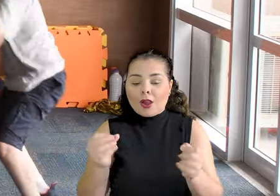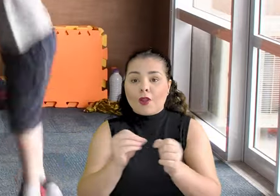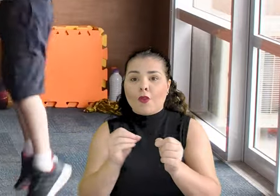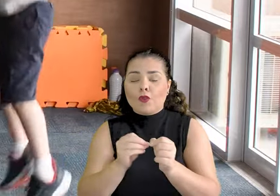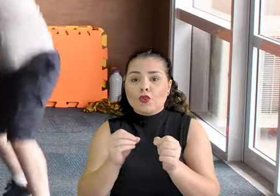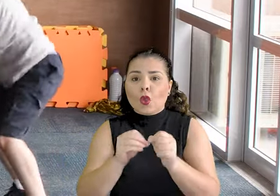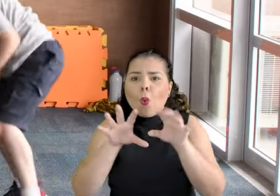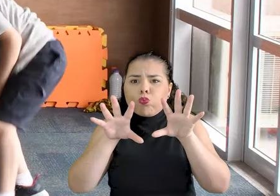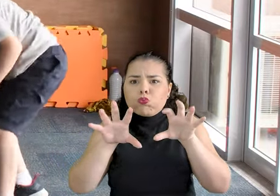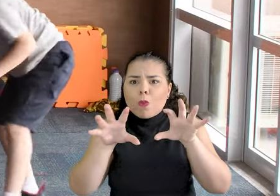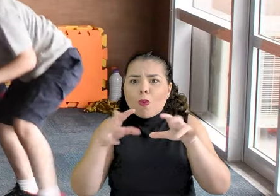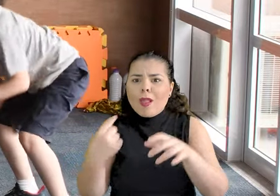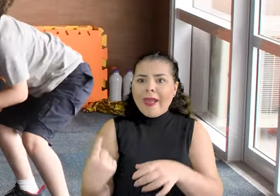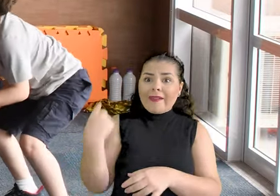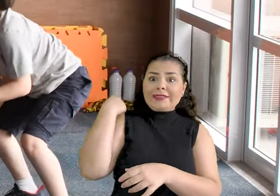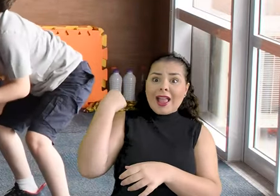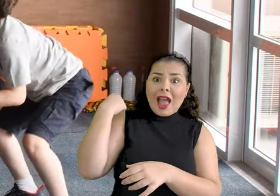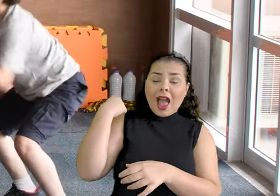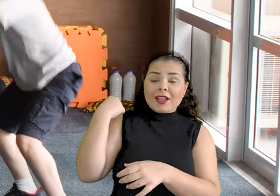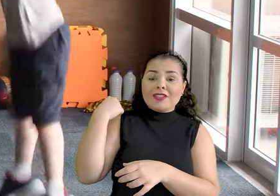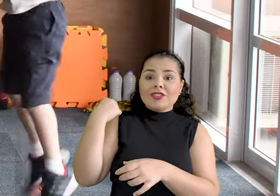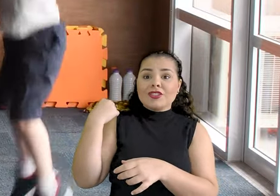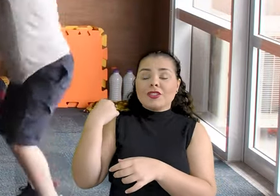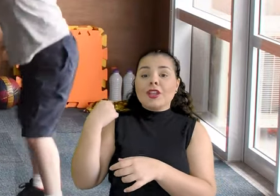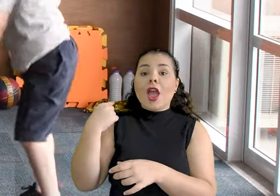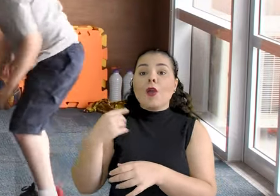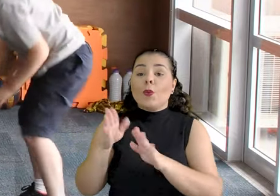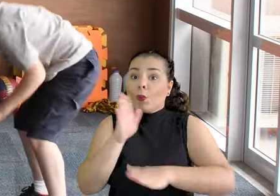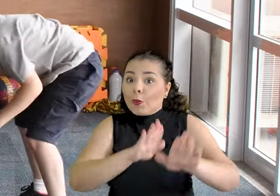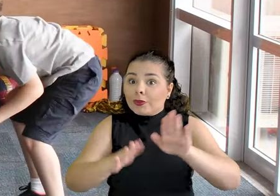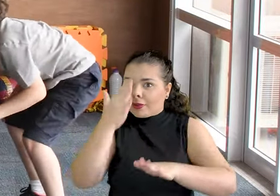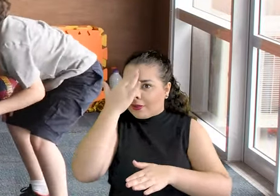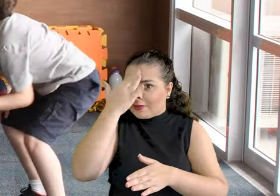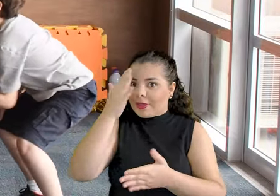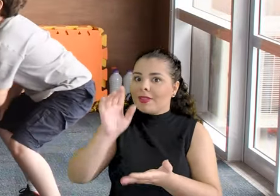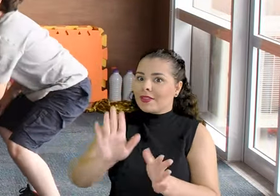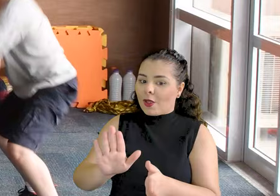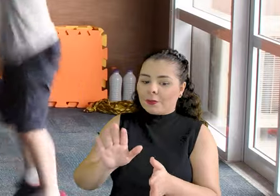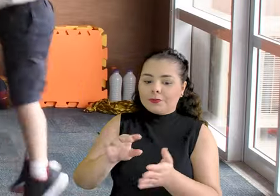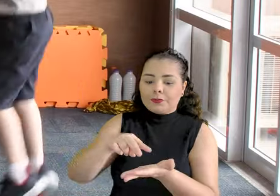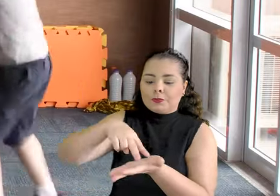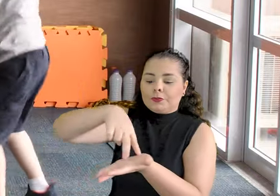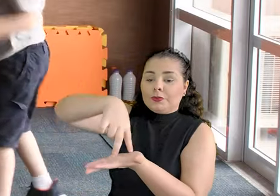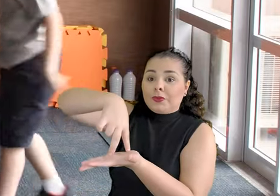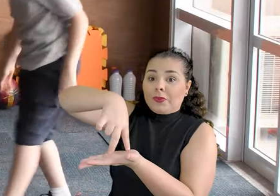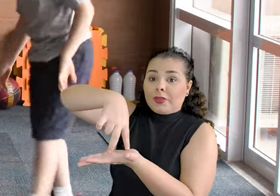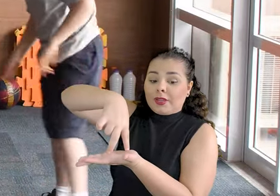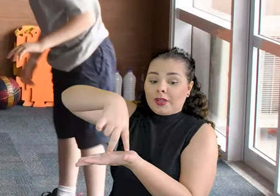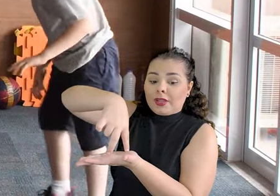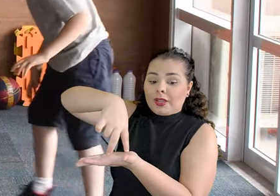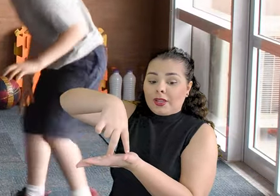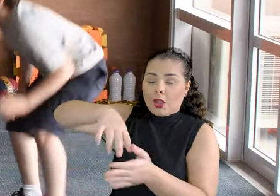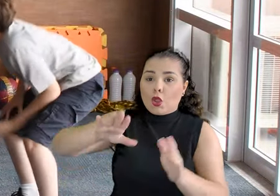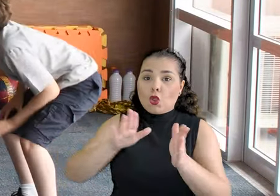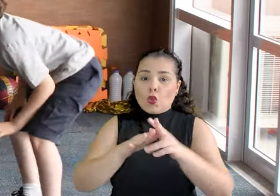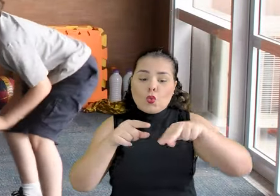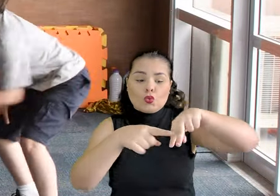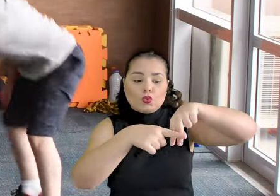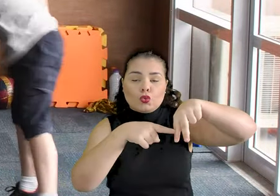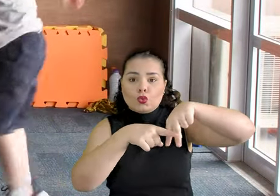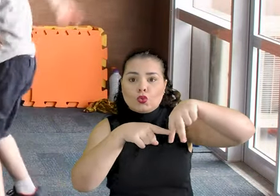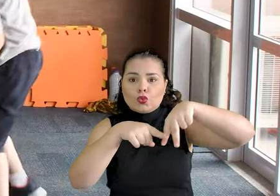usar. E um, sumô, judô. E dois. O que tá acontecendo?